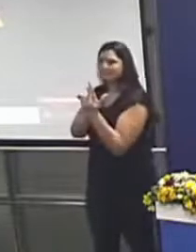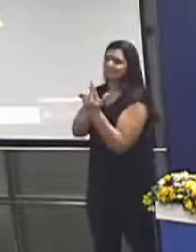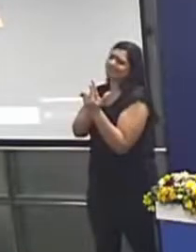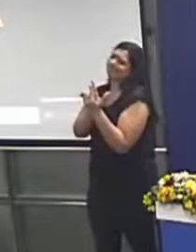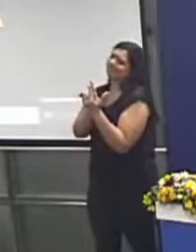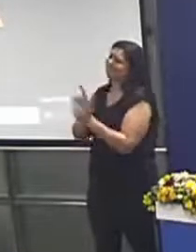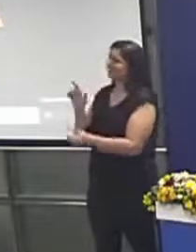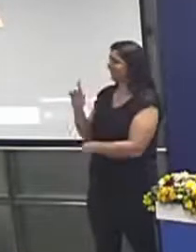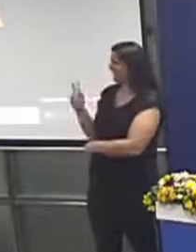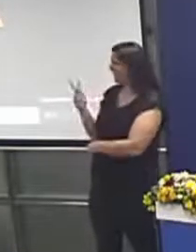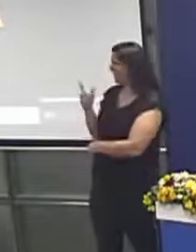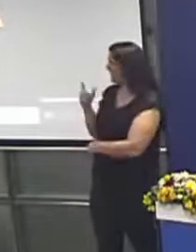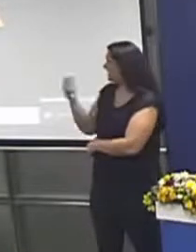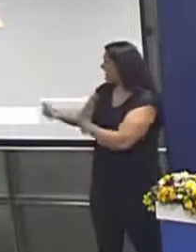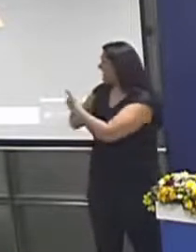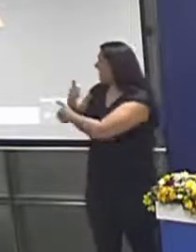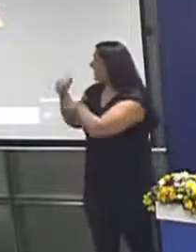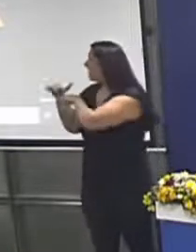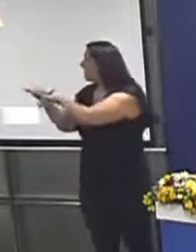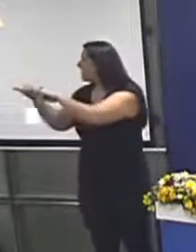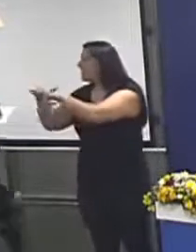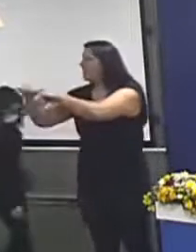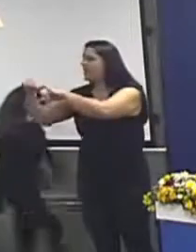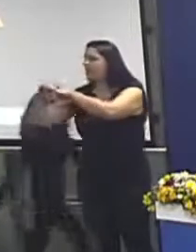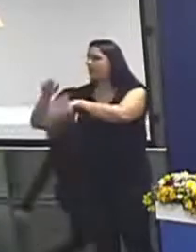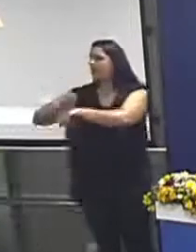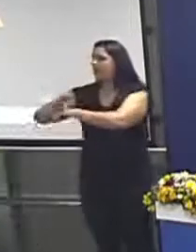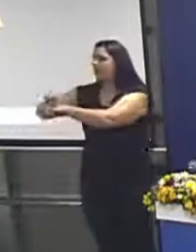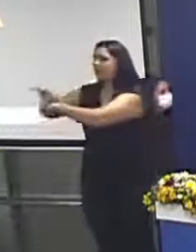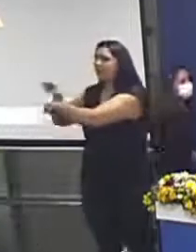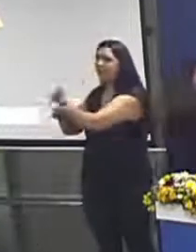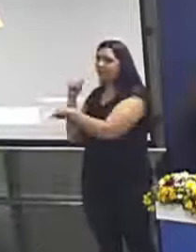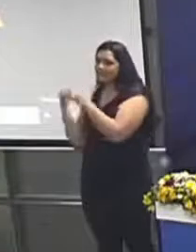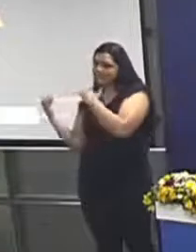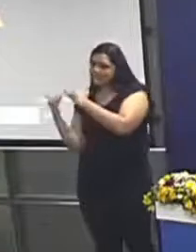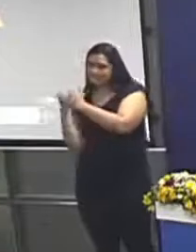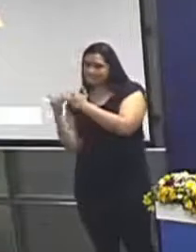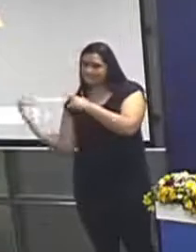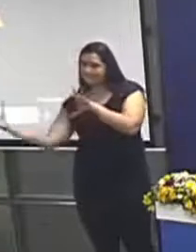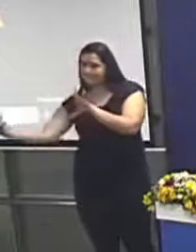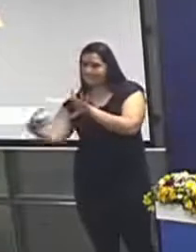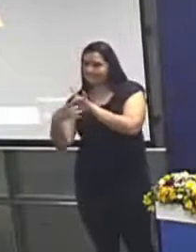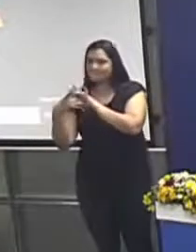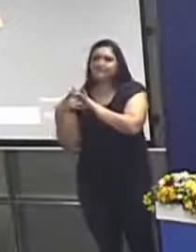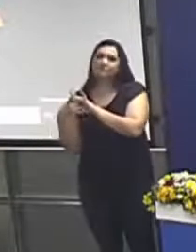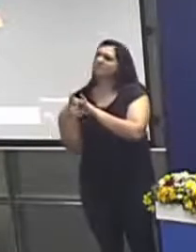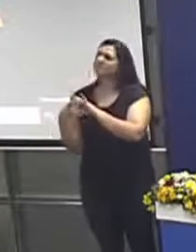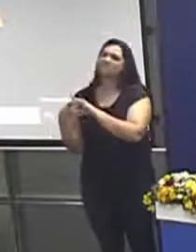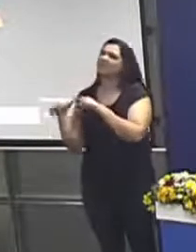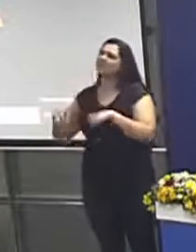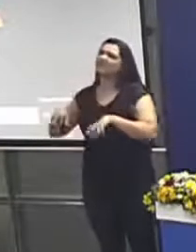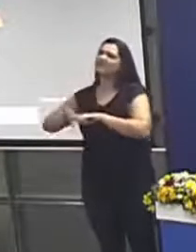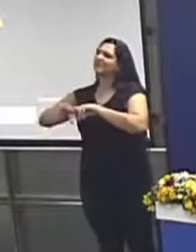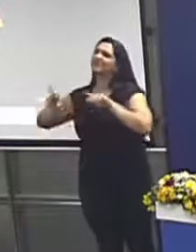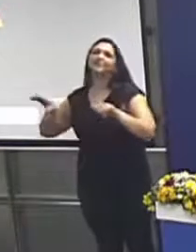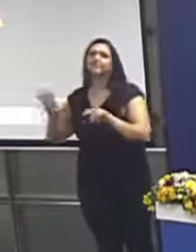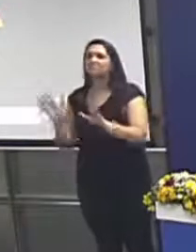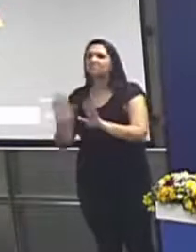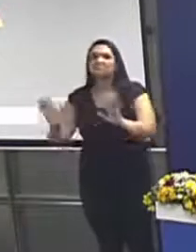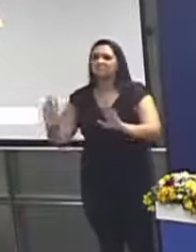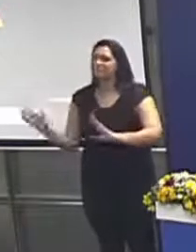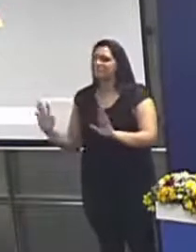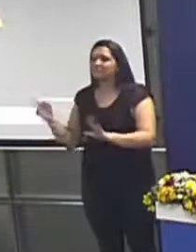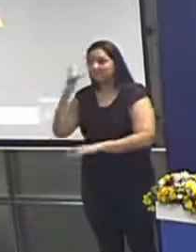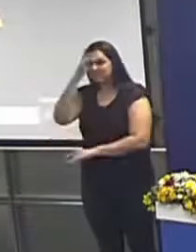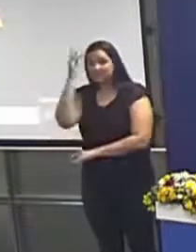o RH do anunciante, preocupado em empregar somente o seu semelhante, diz que é diferente, não tem demagogia. As